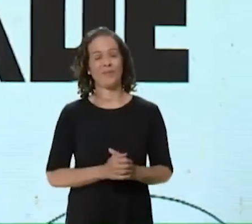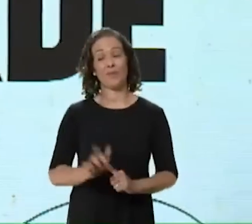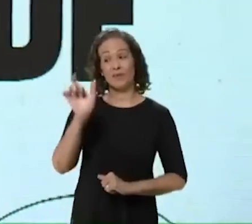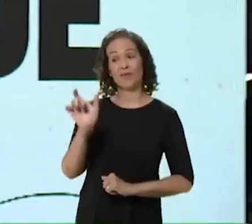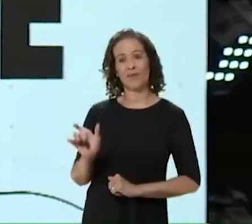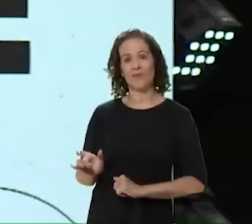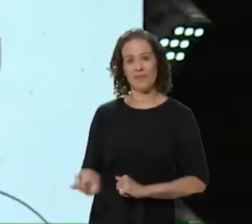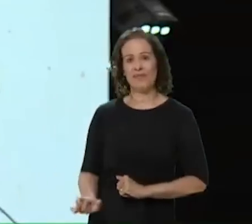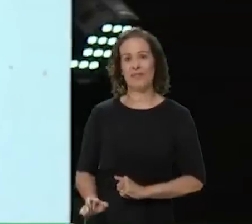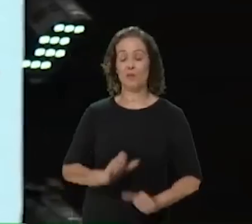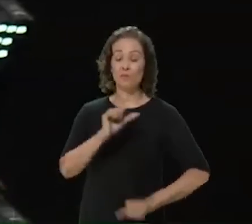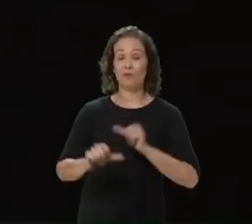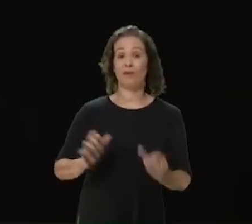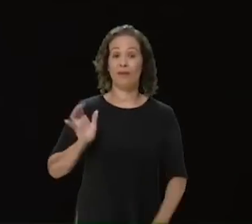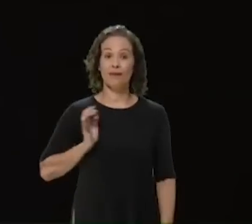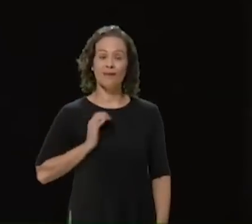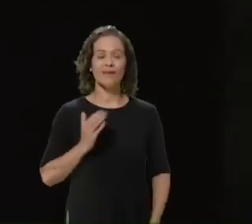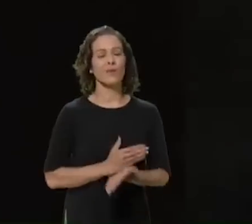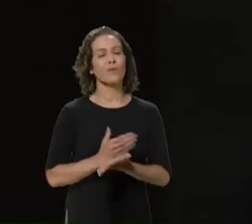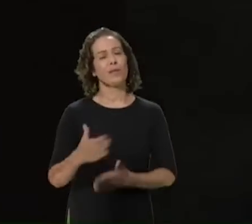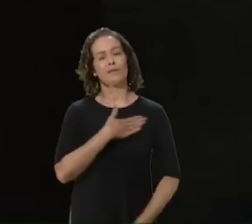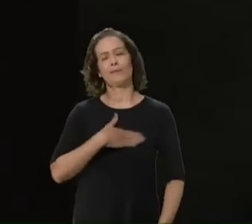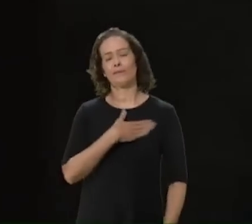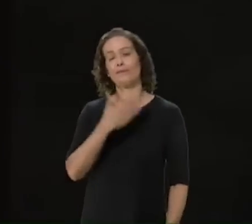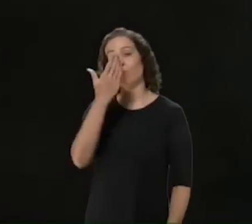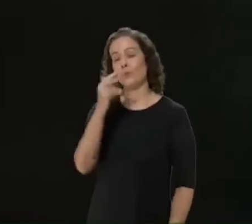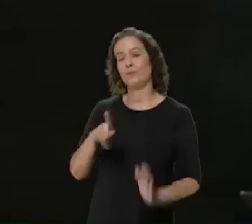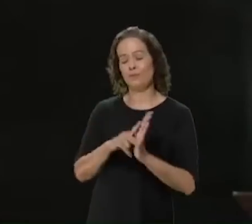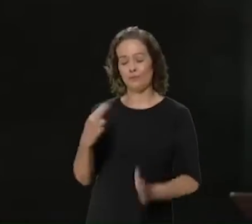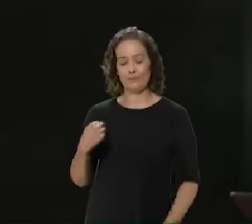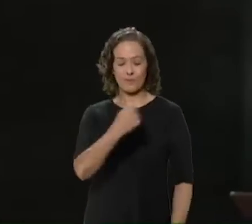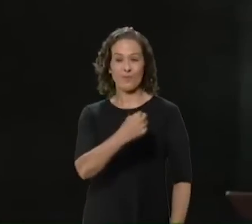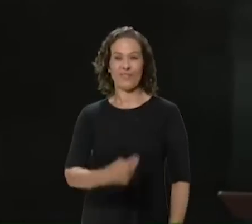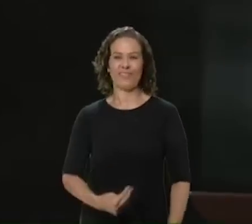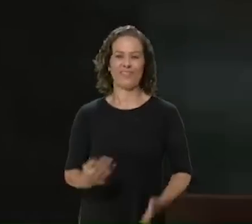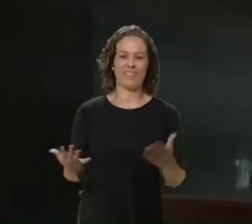começa a gostar de comida japonesa. Não tem nada a ver com a gente, mas a pessoa...